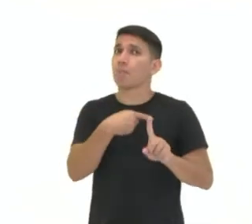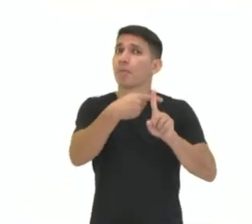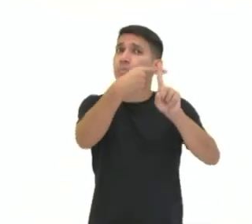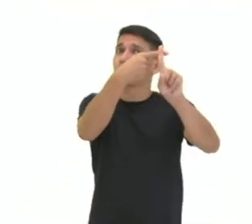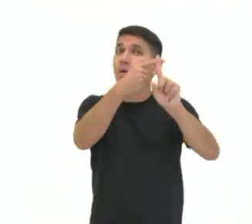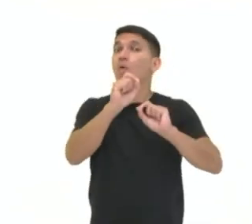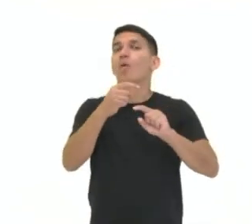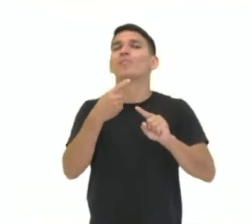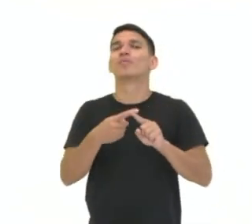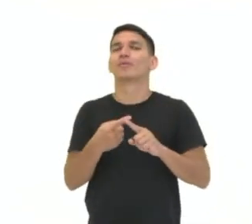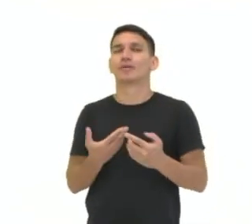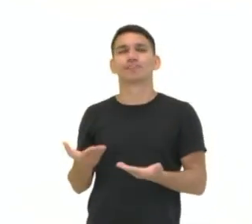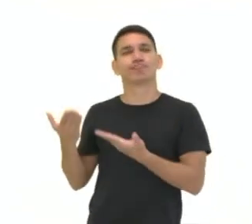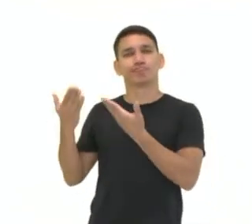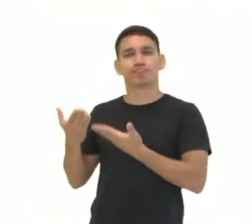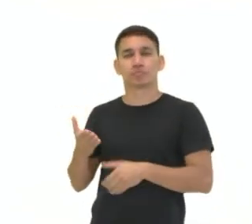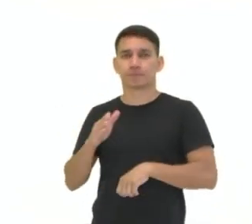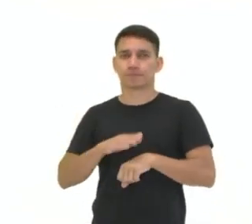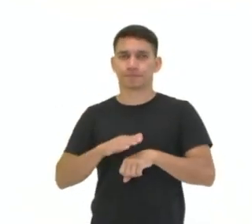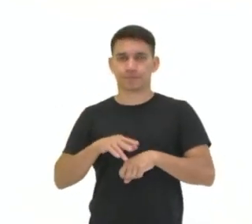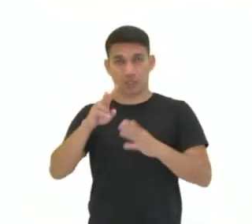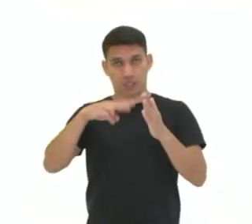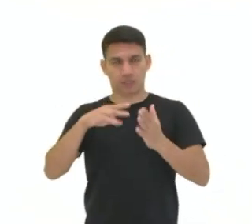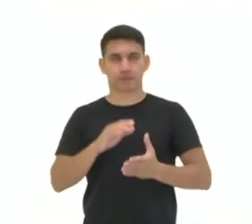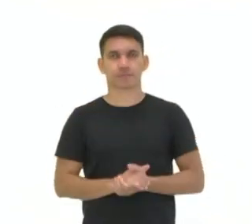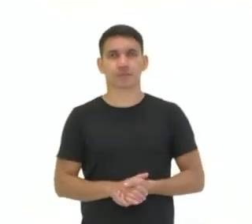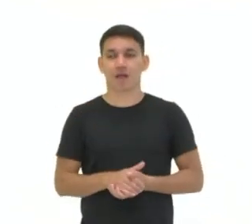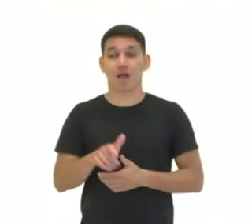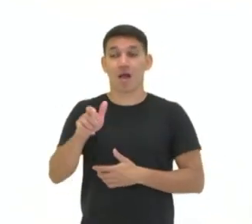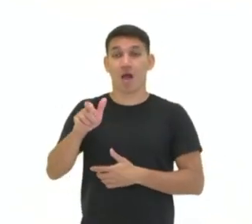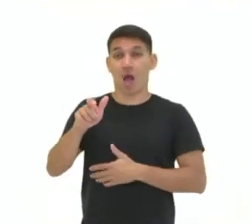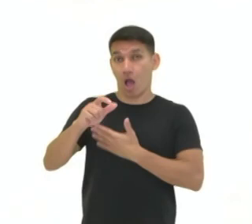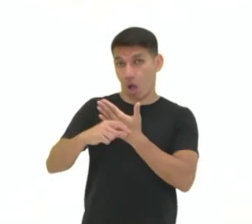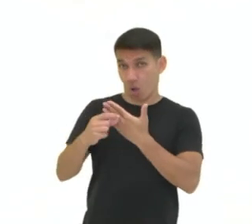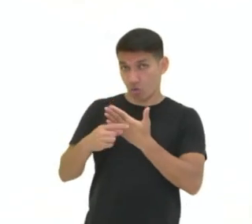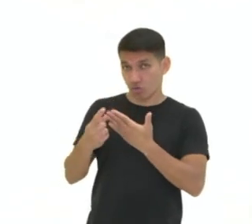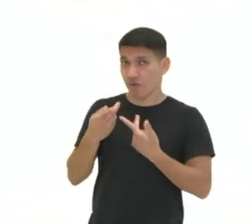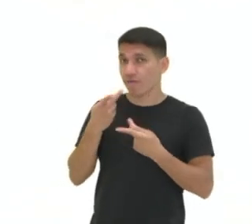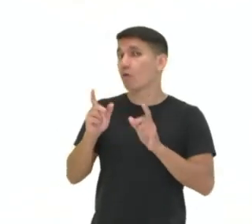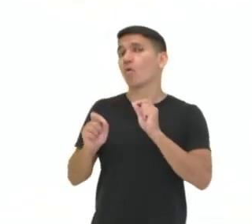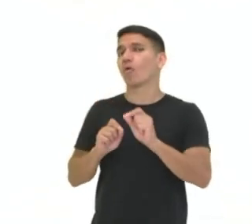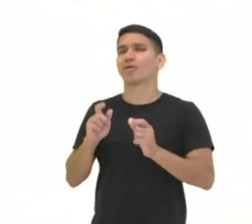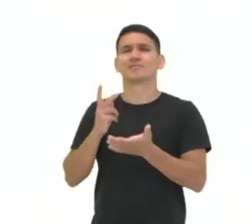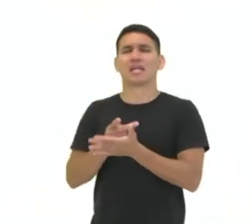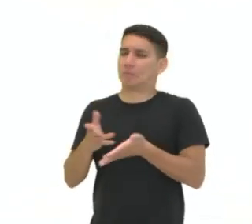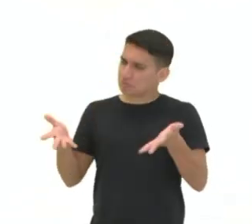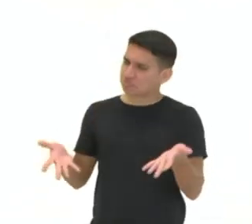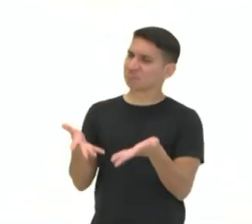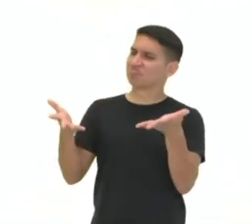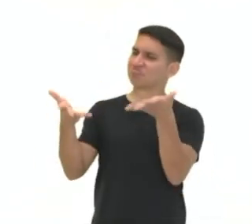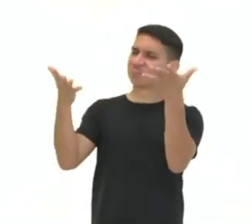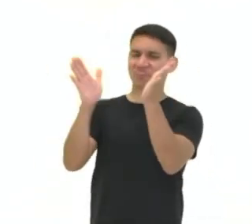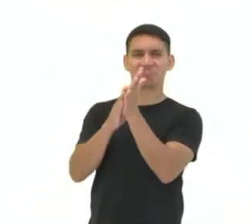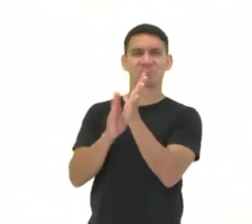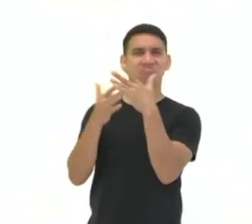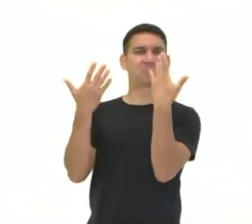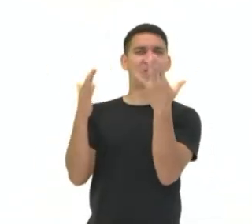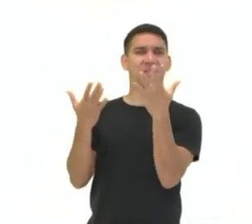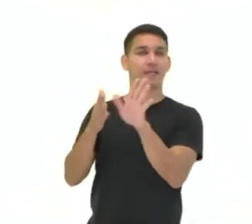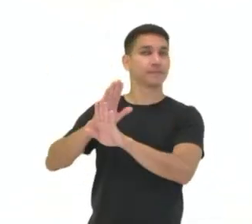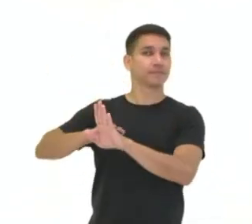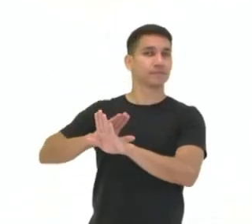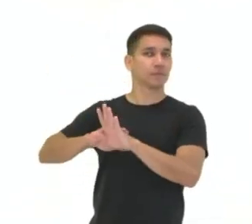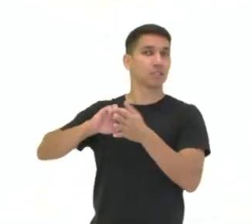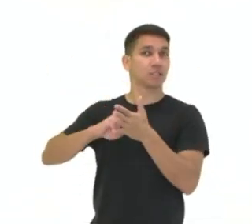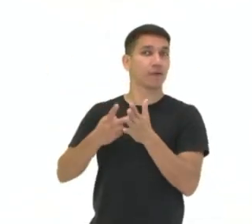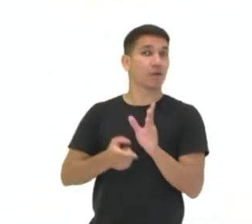Então percebam lá. Uma vez que o autor profere frases de elogio, tem elogio o tempo todo ali, né? Então eu percebo que a